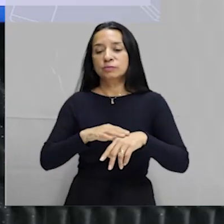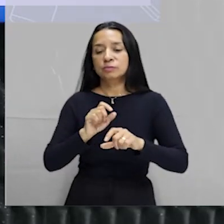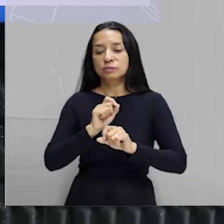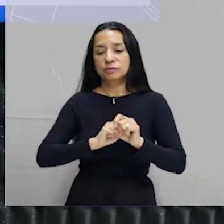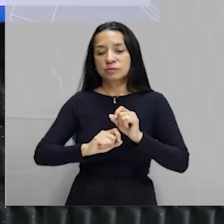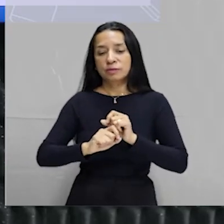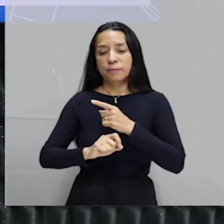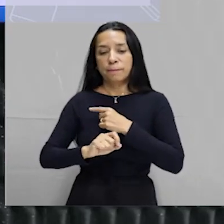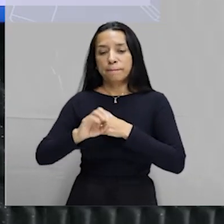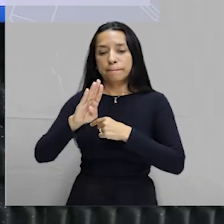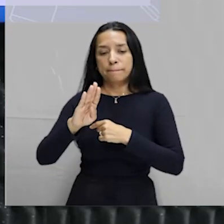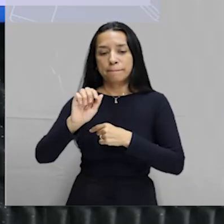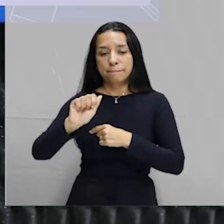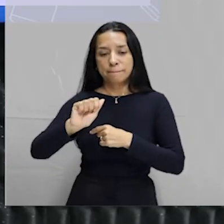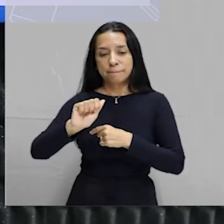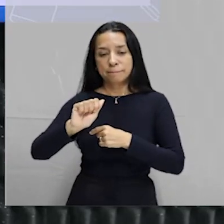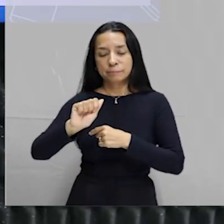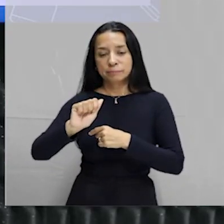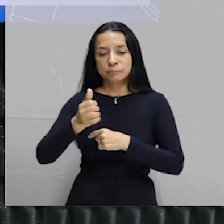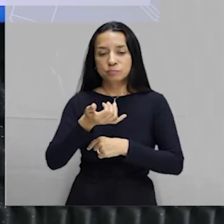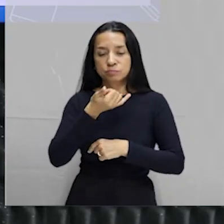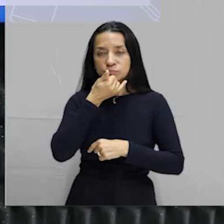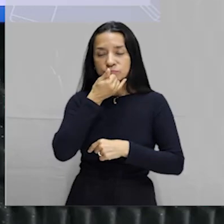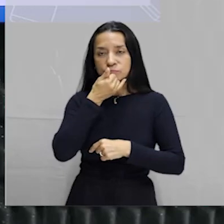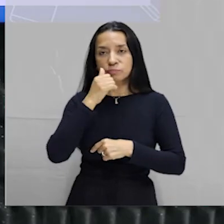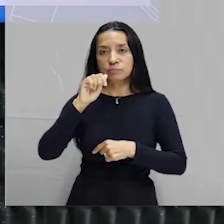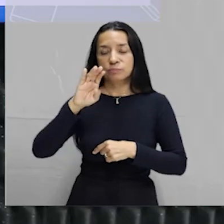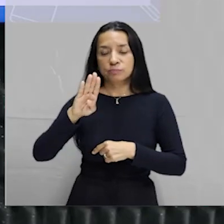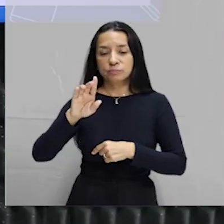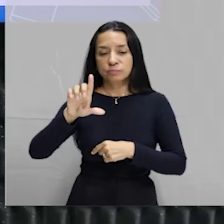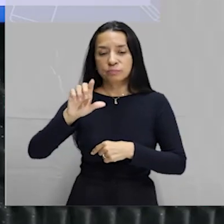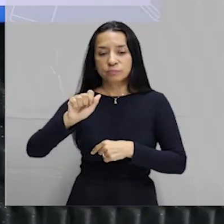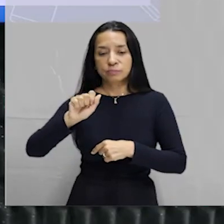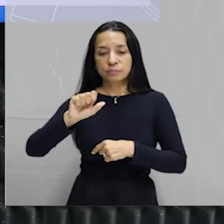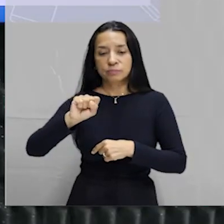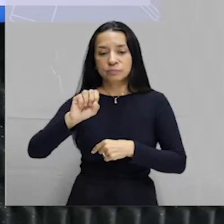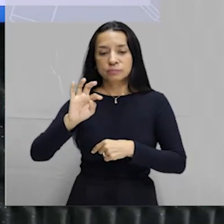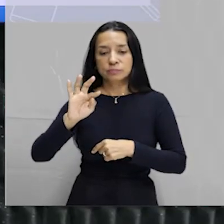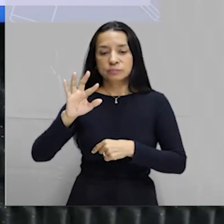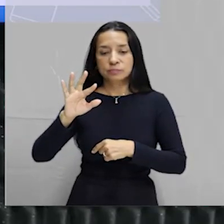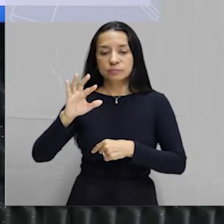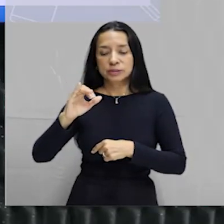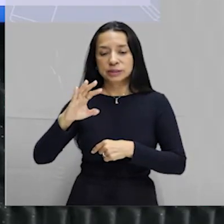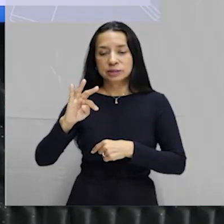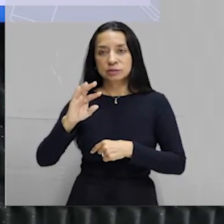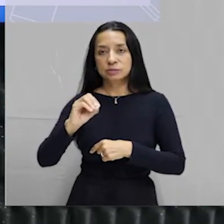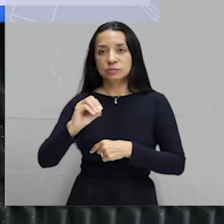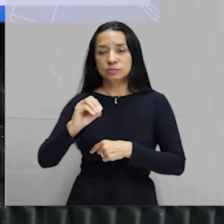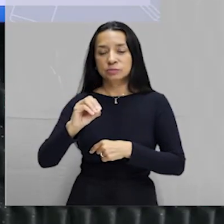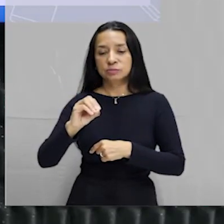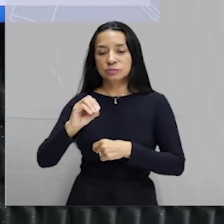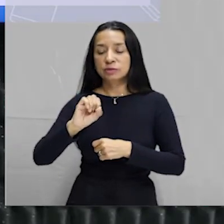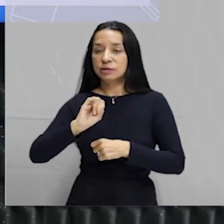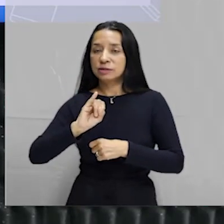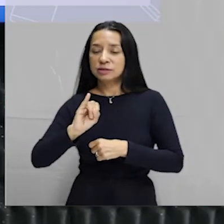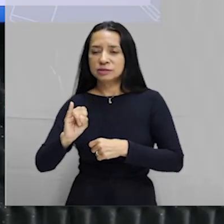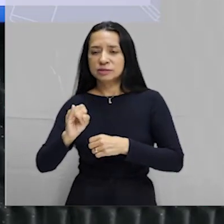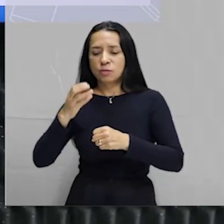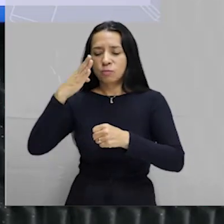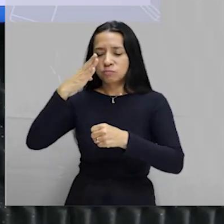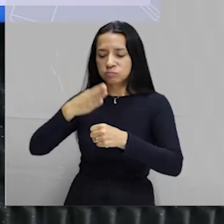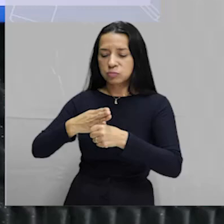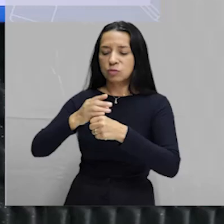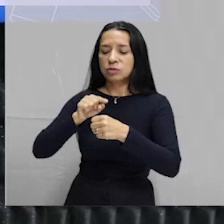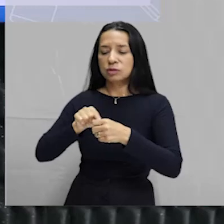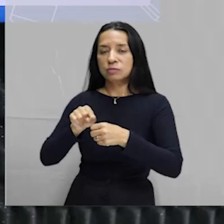de blastocisto. Essa aqui é a visão externa do blastocisto. Se eu cortar esse embrião para ver o que tem dentro